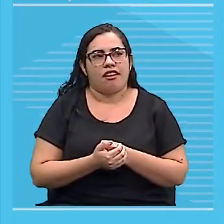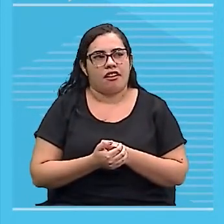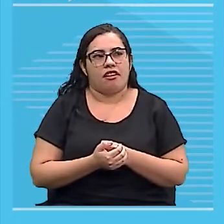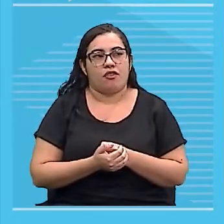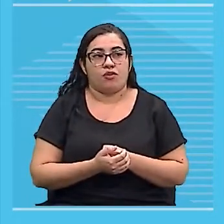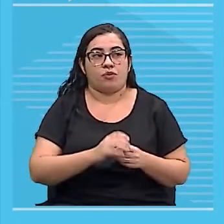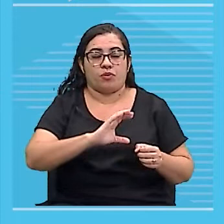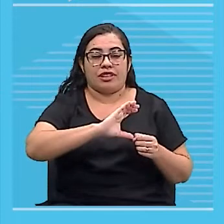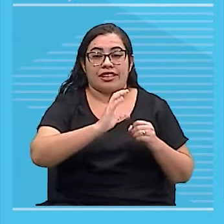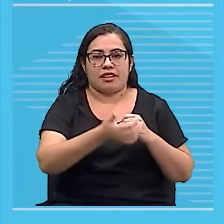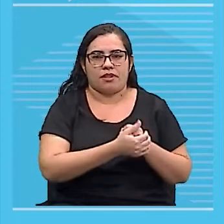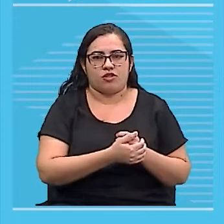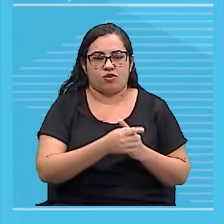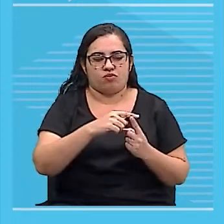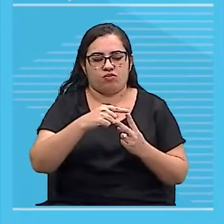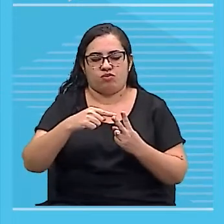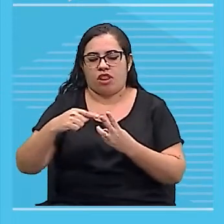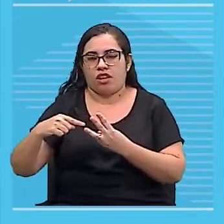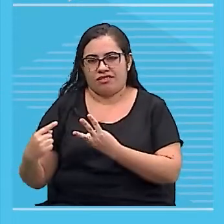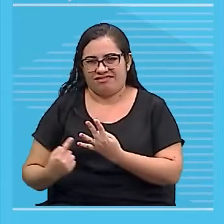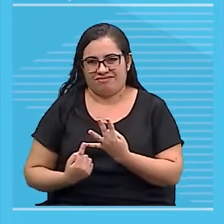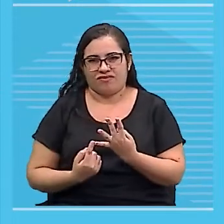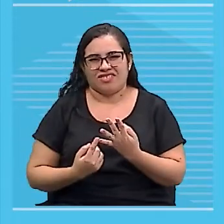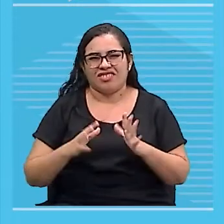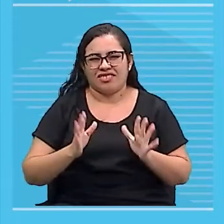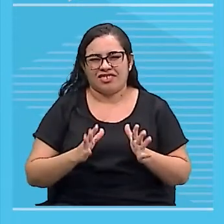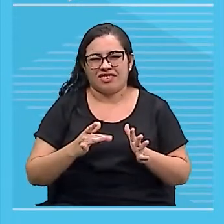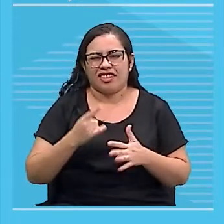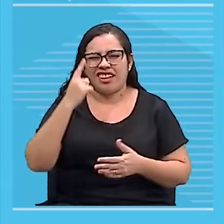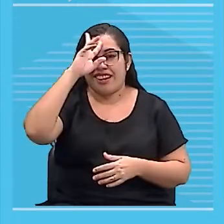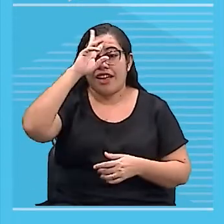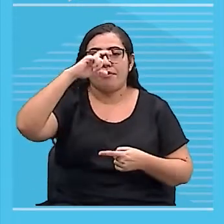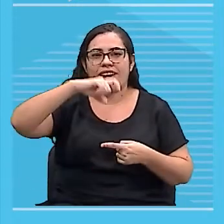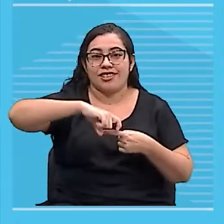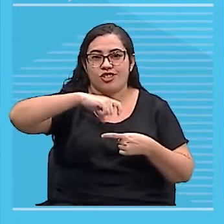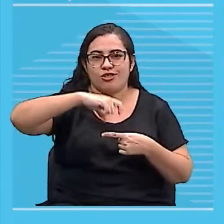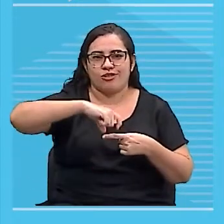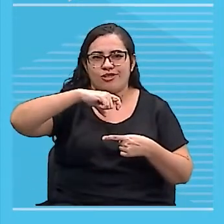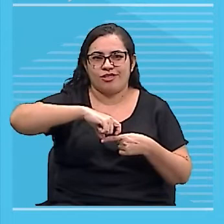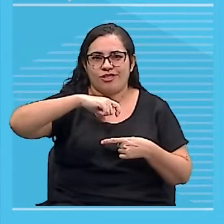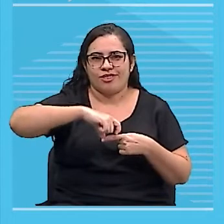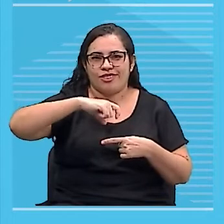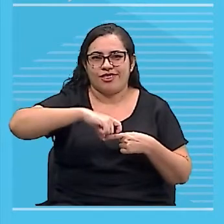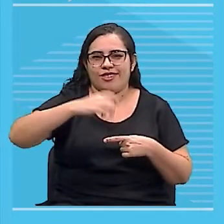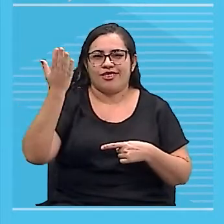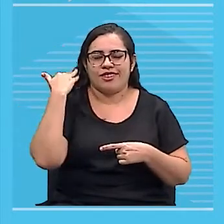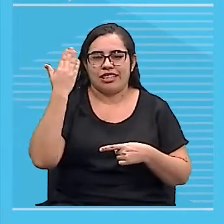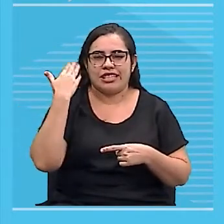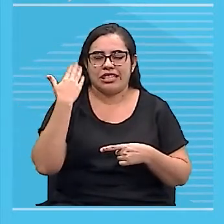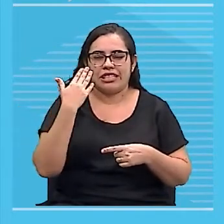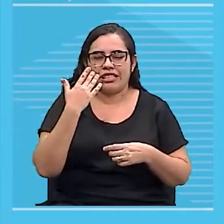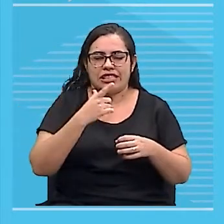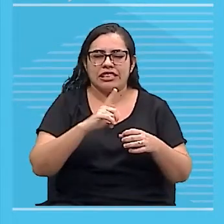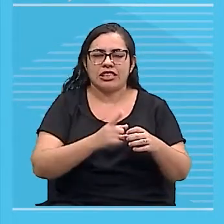bom? Então, da mesma maneira que a gente trabalhou os resistores lá nos circuitos